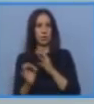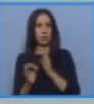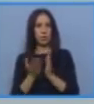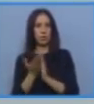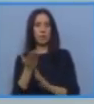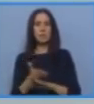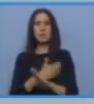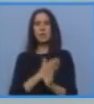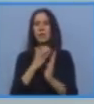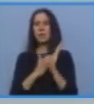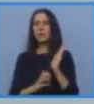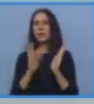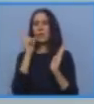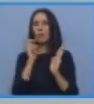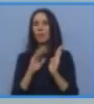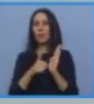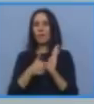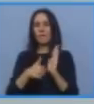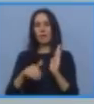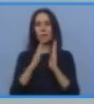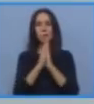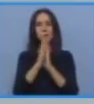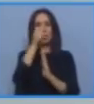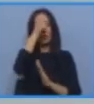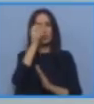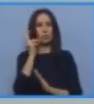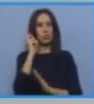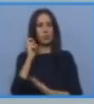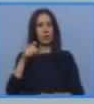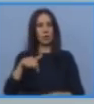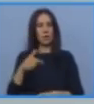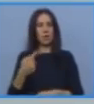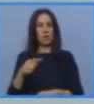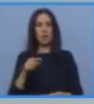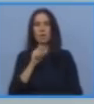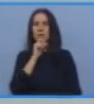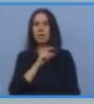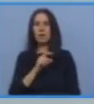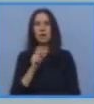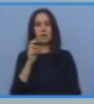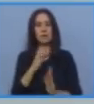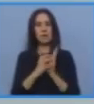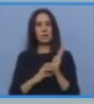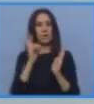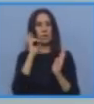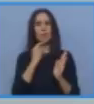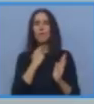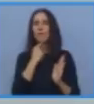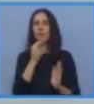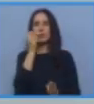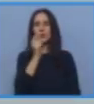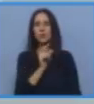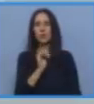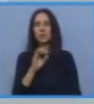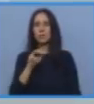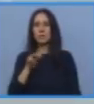esse texto do Evangelho que se escuta nas Eucaristias de domingo. E aqui temos a oportunidade de ouvir esse texto pela voz de Luís Miguel